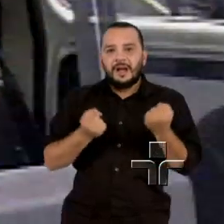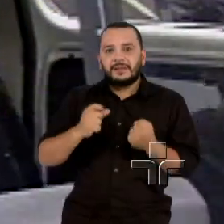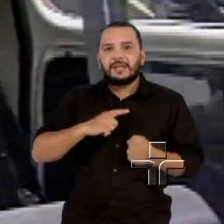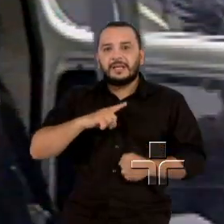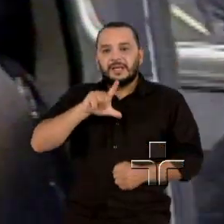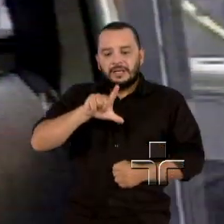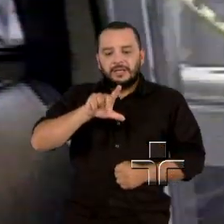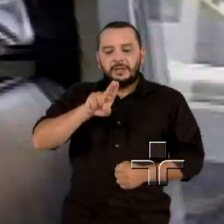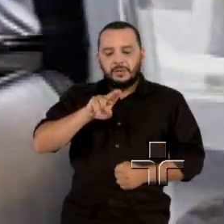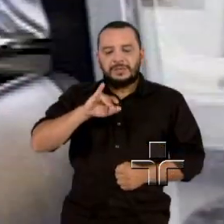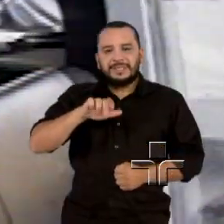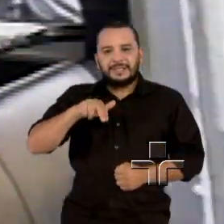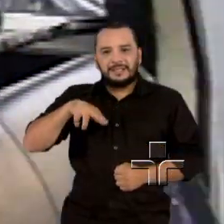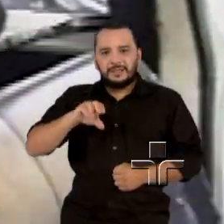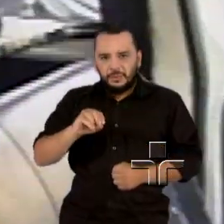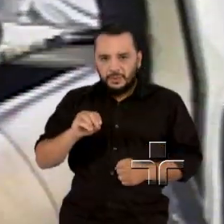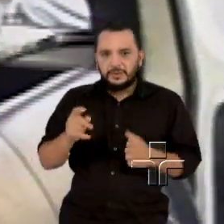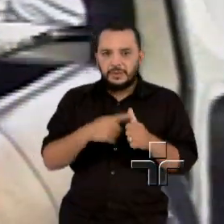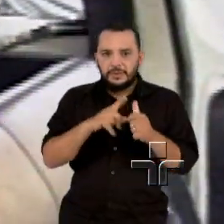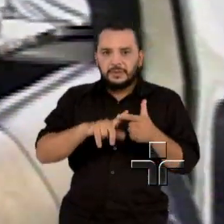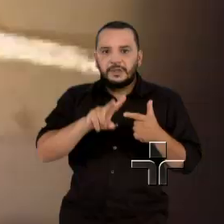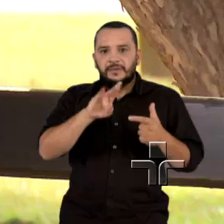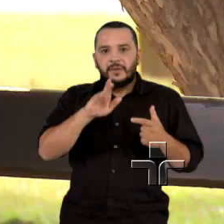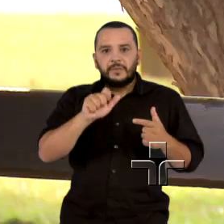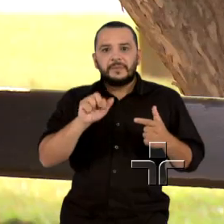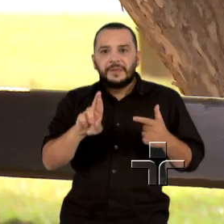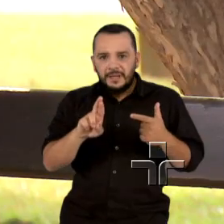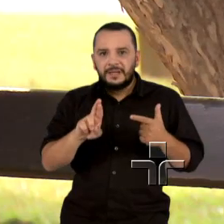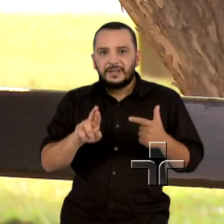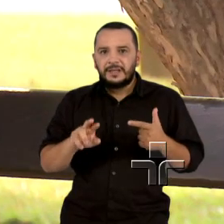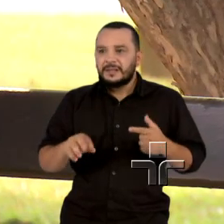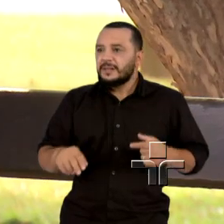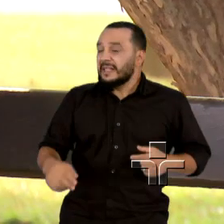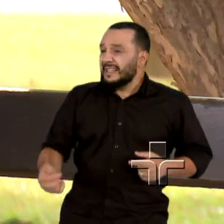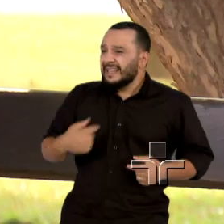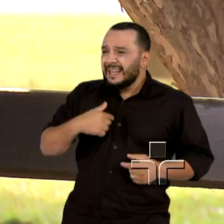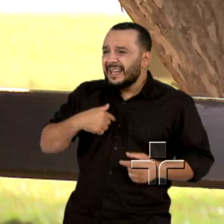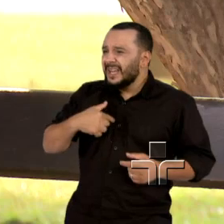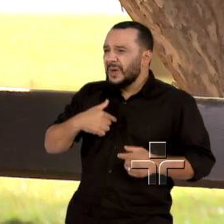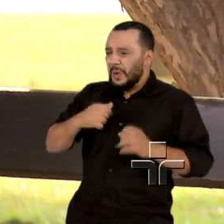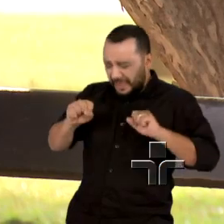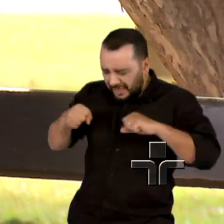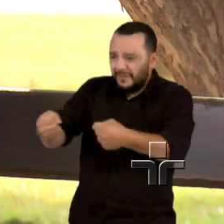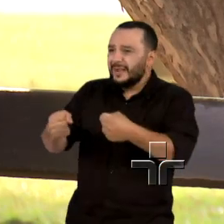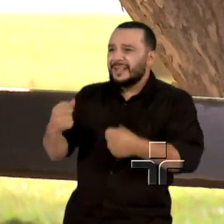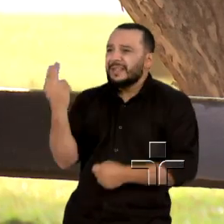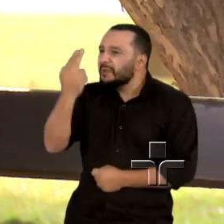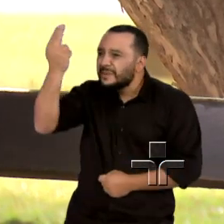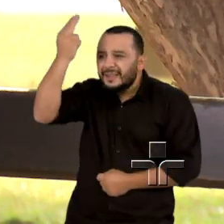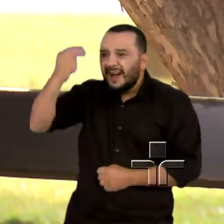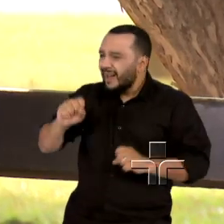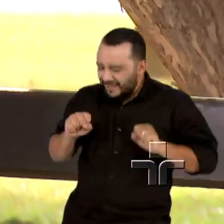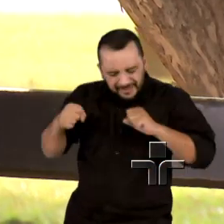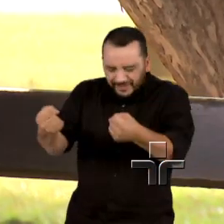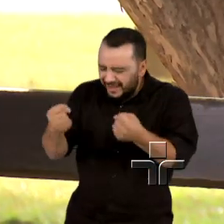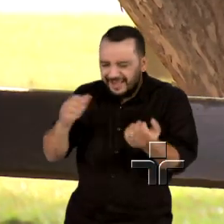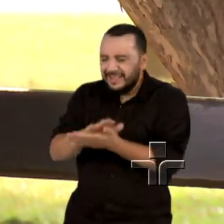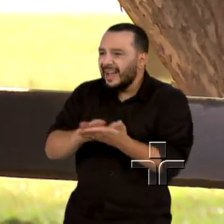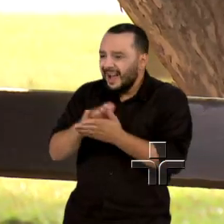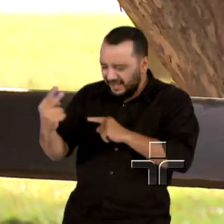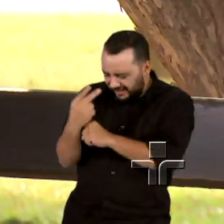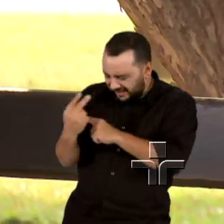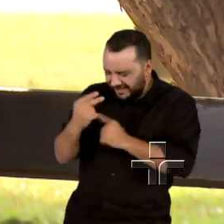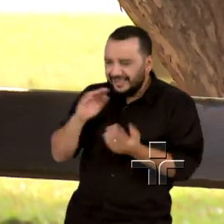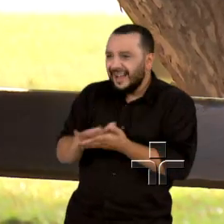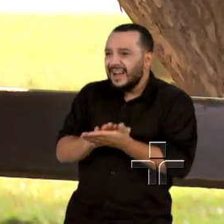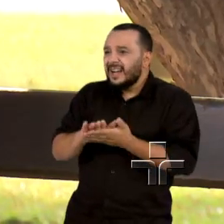Luciano e Valmir da Silva. Não tem como você se defender lá dentro, não tem como. Se você